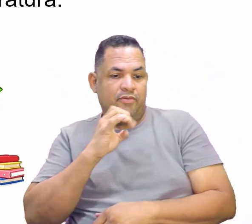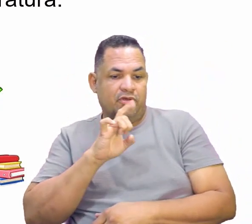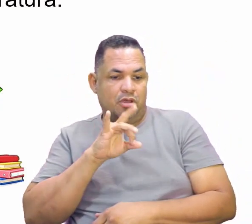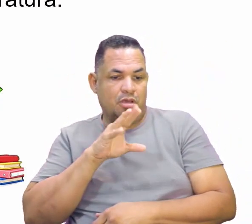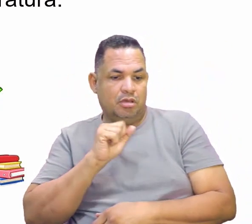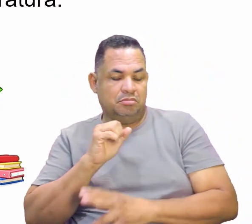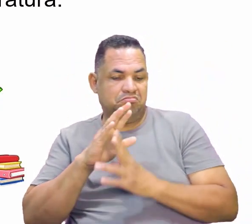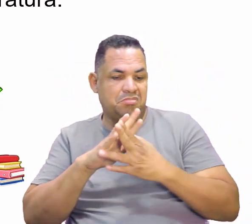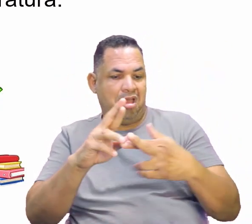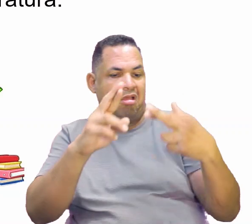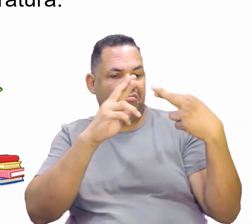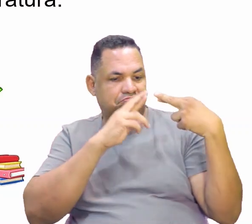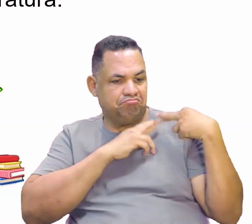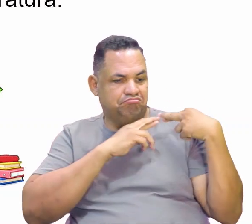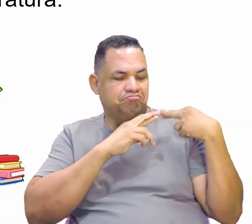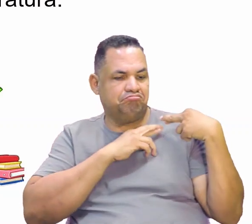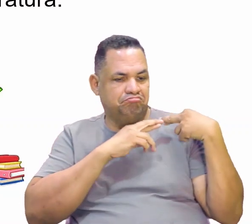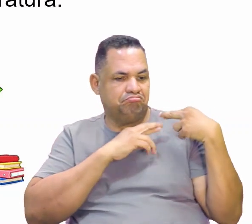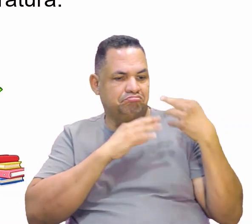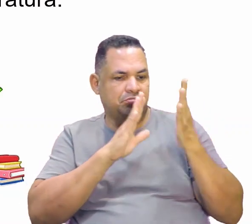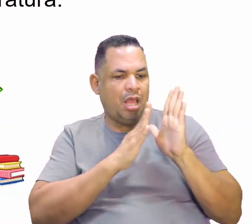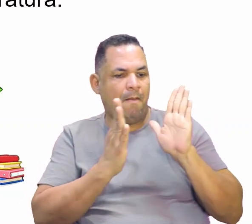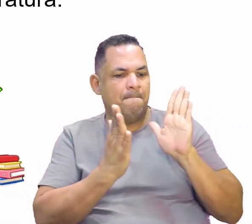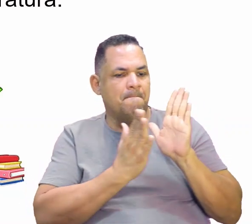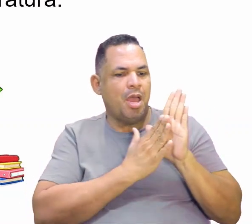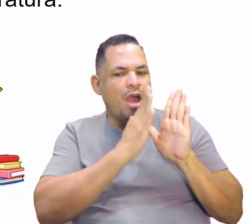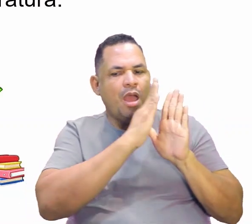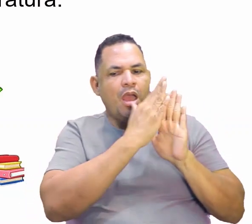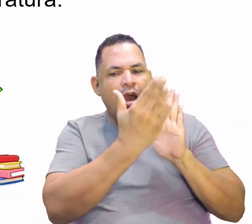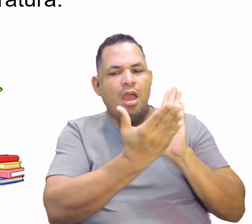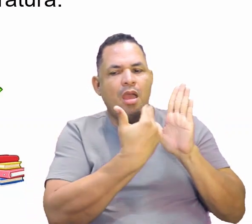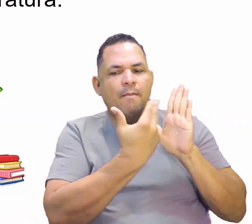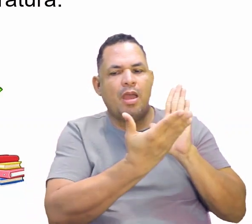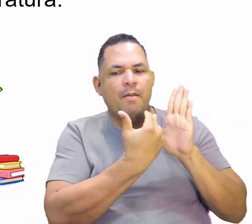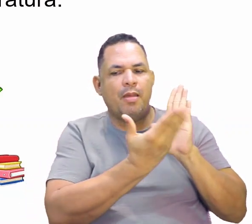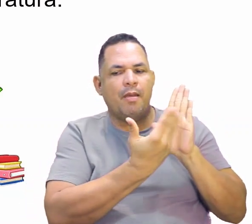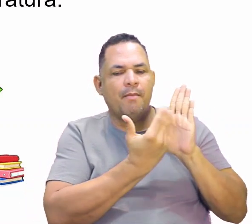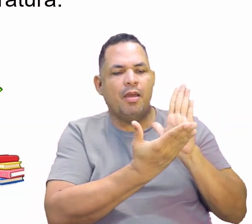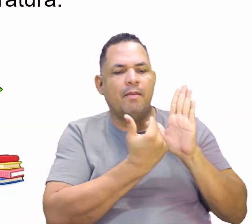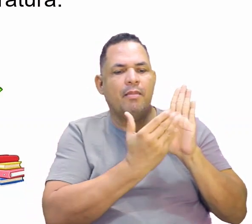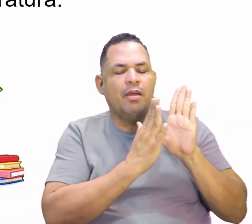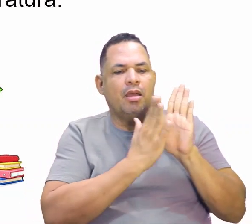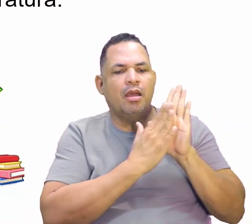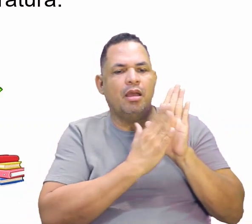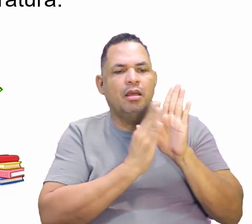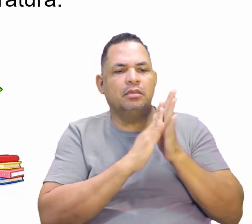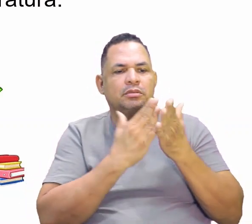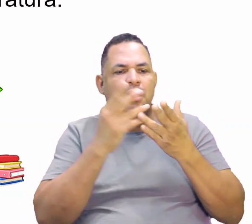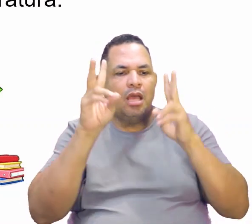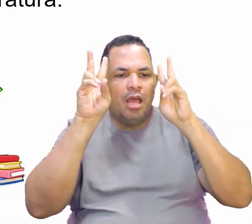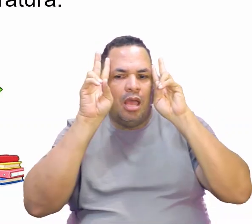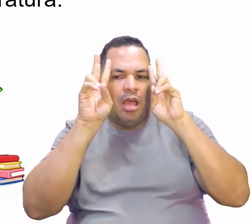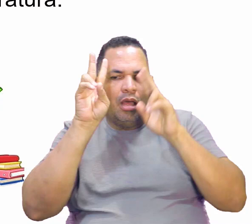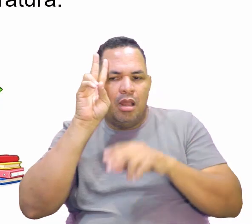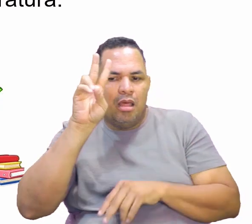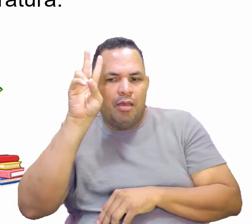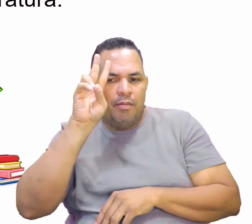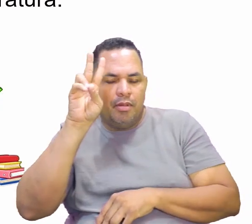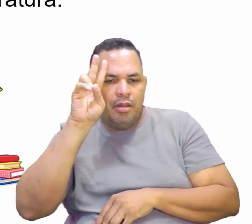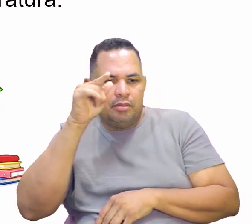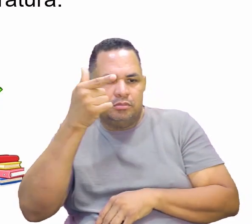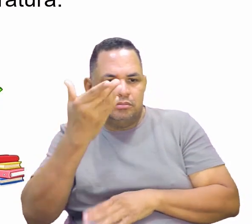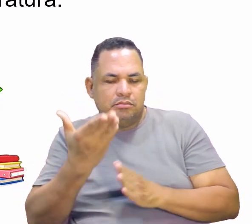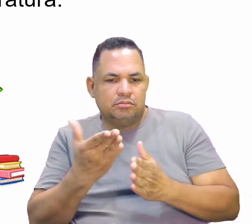responsável pela capa do catálogo, olha ali. E aí sempre lembrando a quebra. Vejam como ela foi colocada